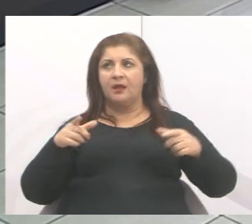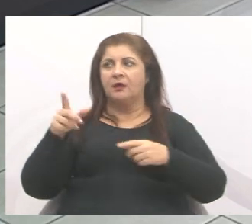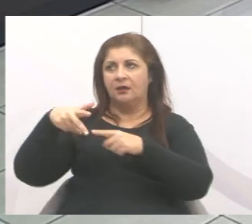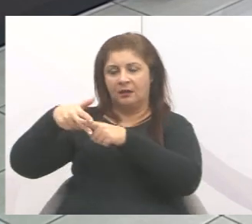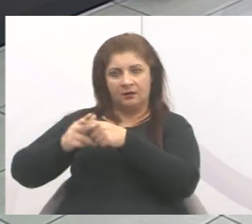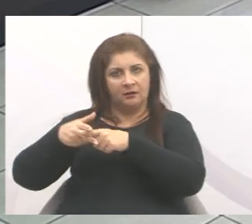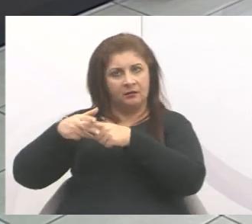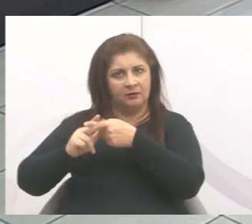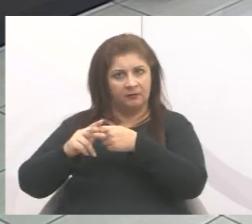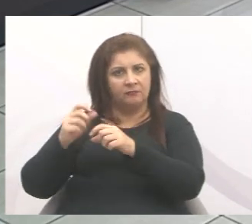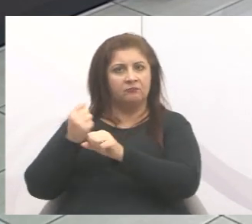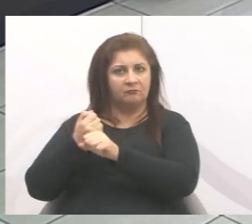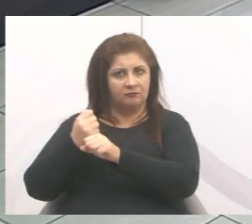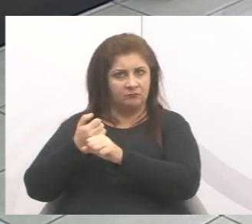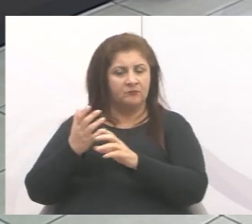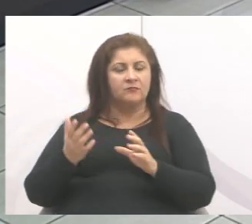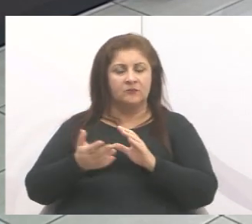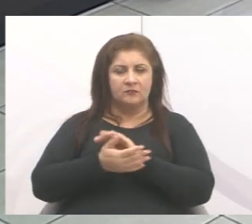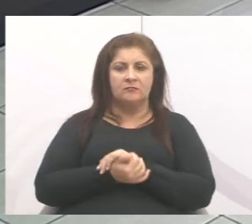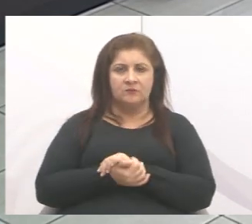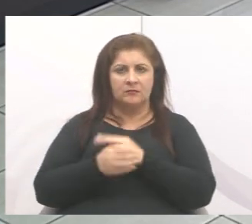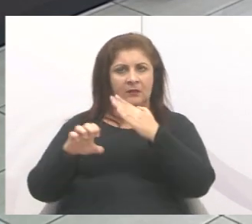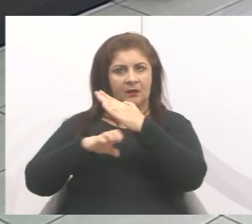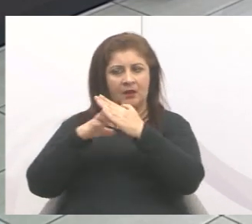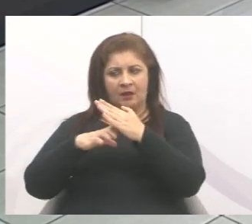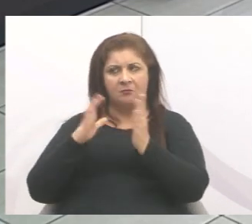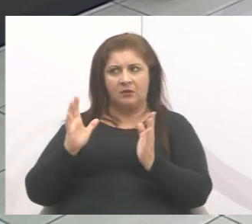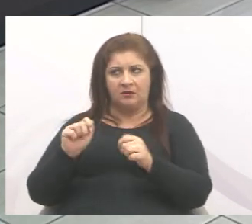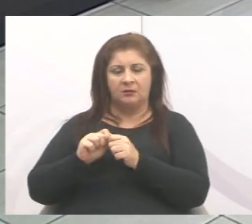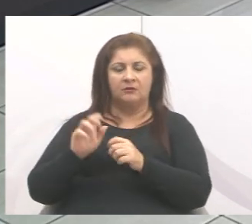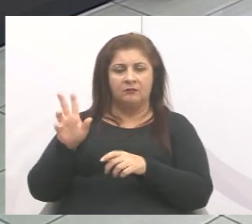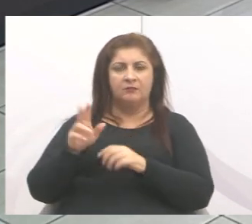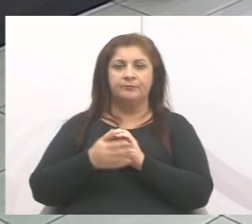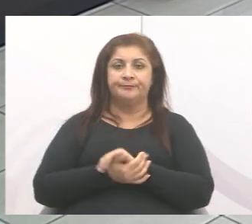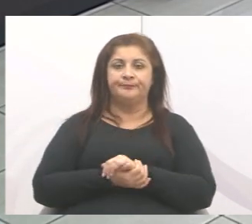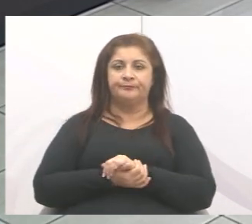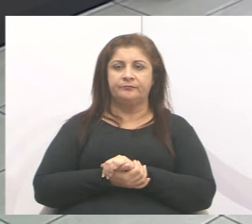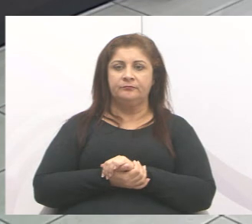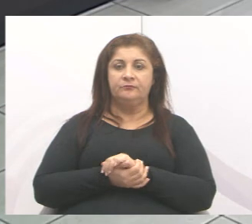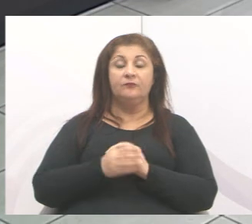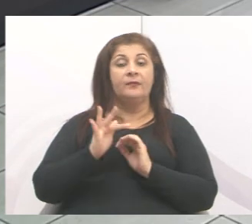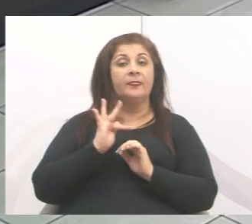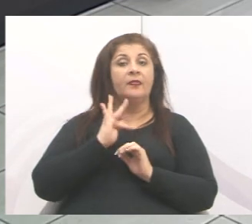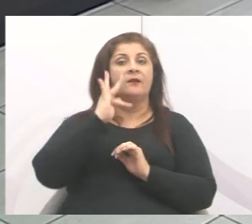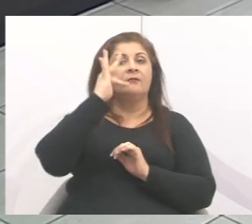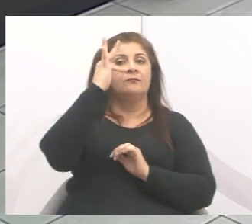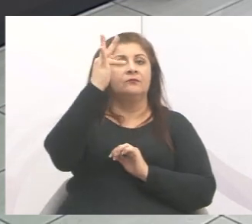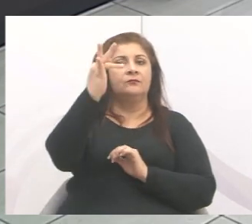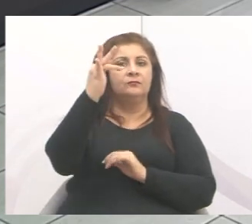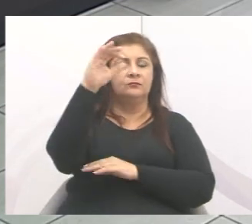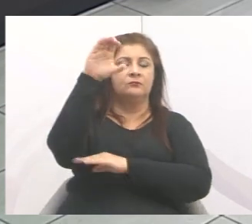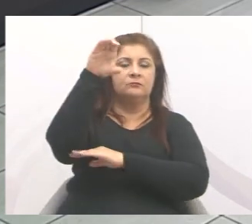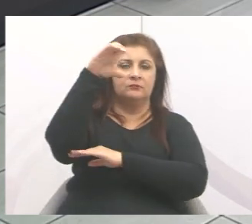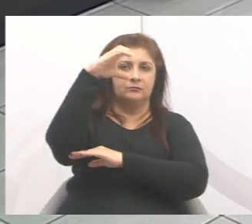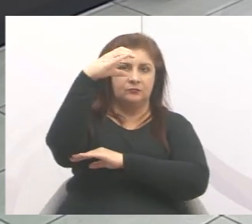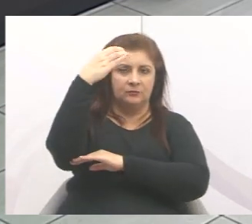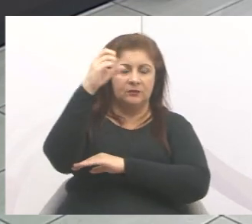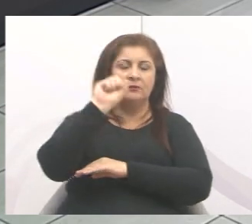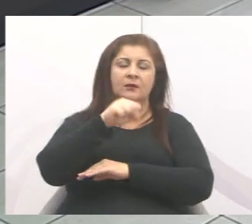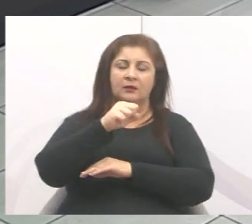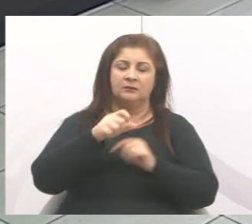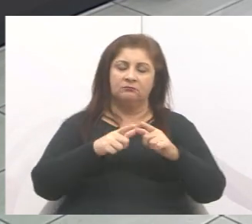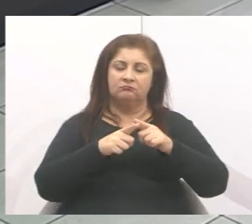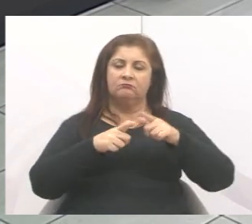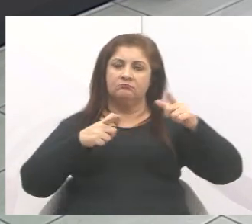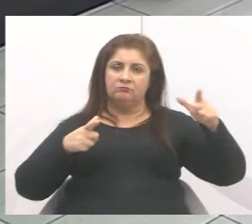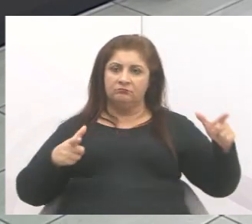ter que ser consertada pela empresa que ganhou a licitação. Agora, as futuras câmeras, daí sim entra na expansão do